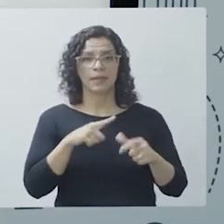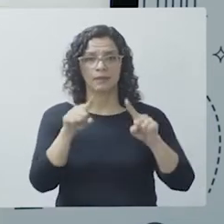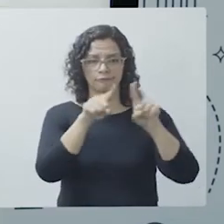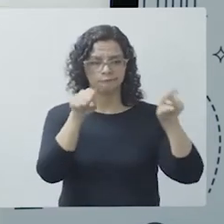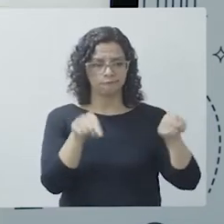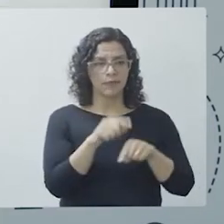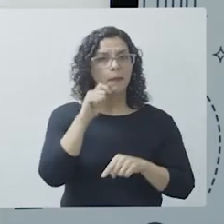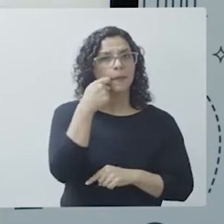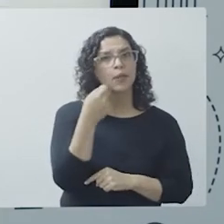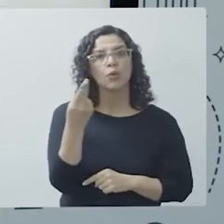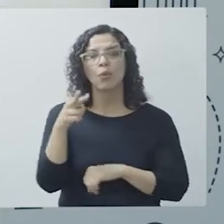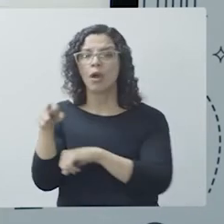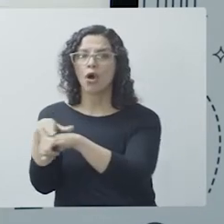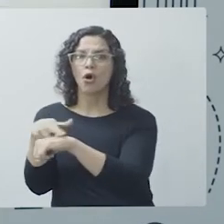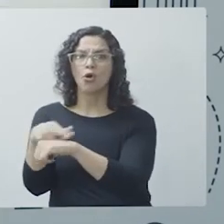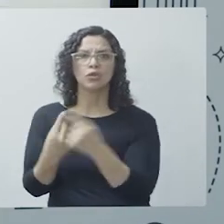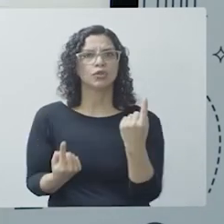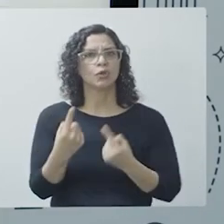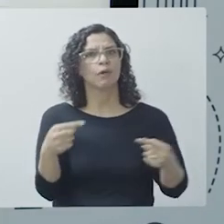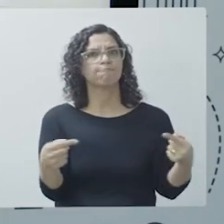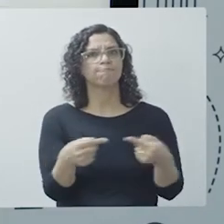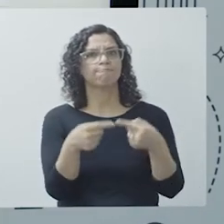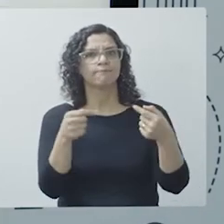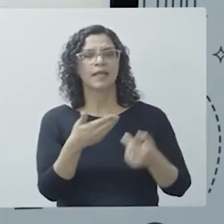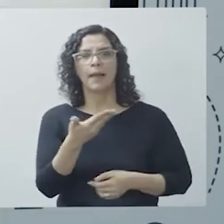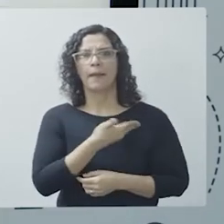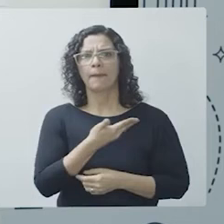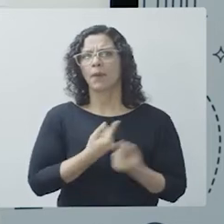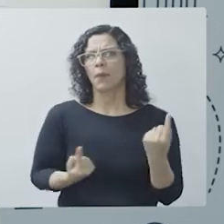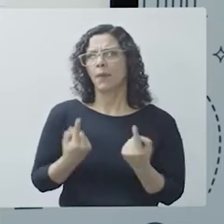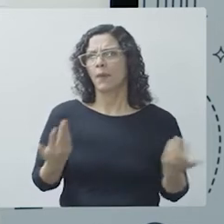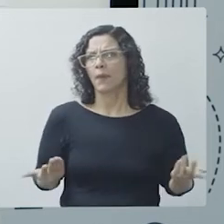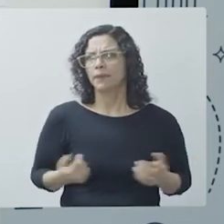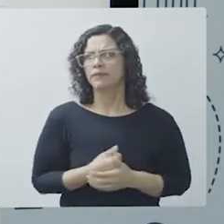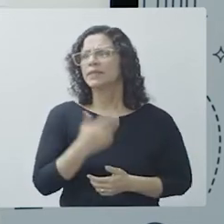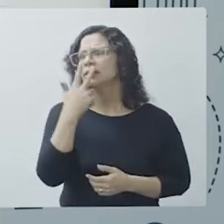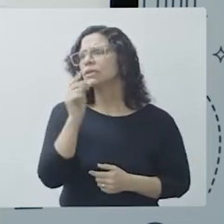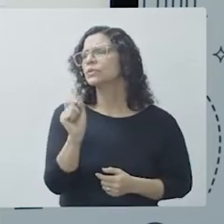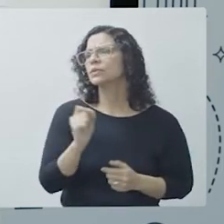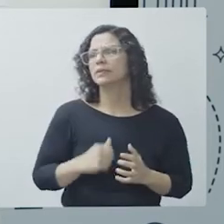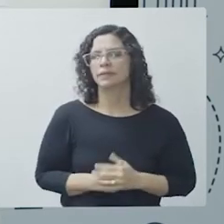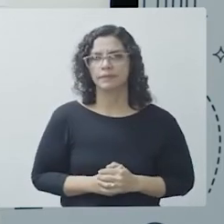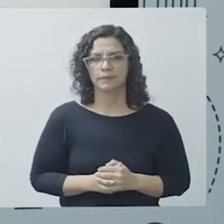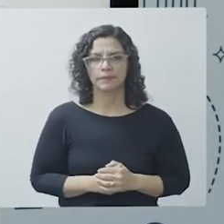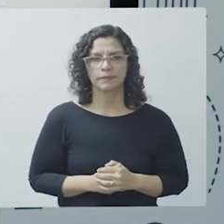borda preta ou a segunda com a borda lilás? O que que vocês acham?